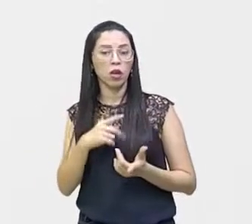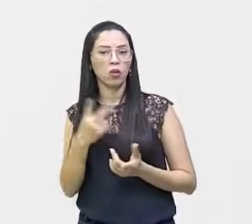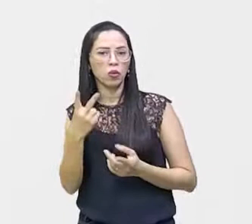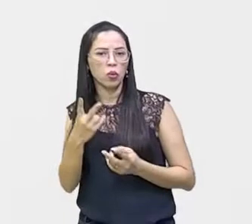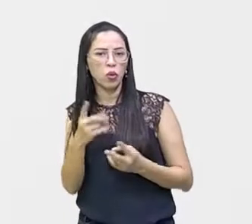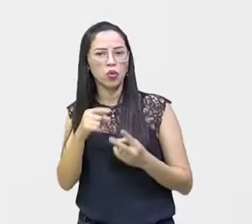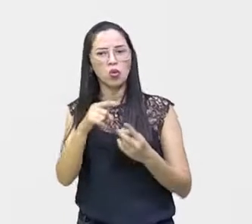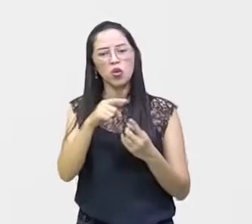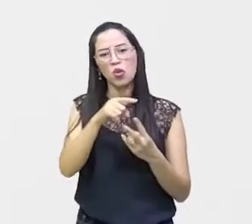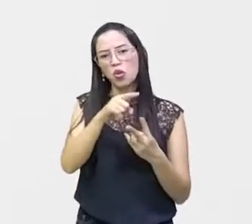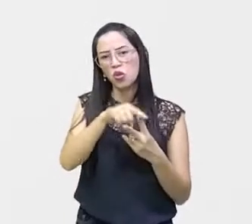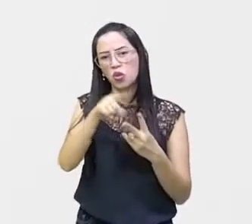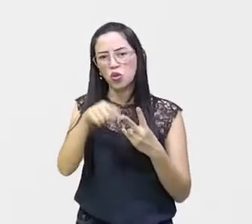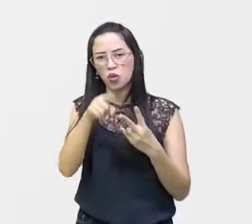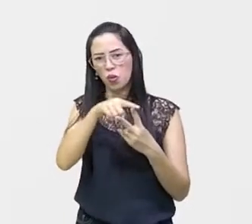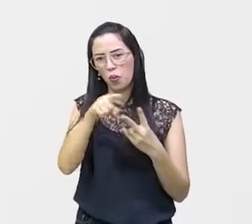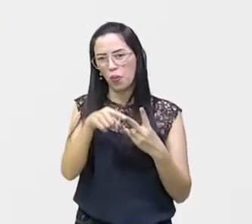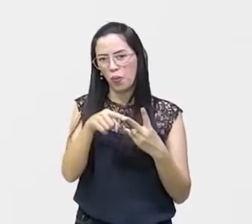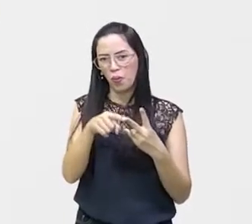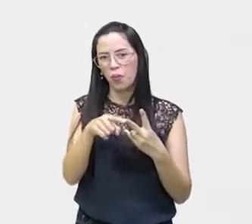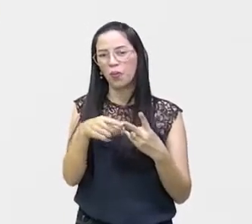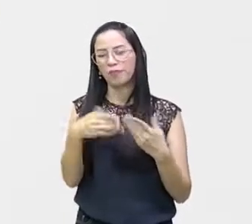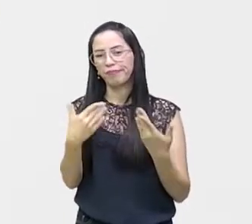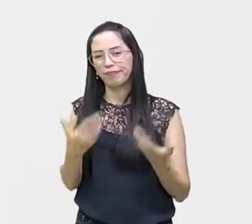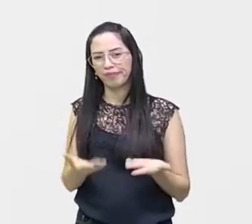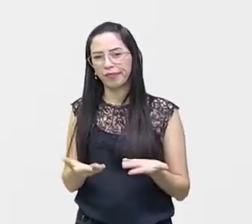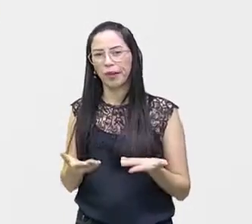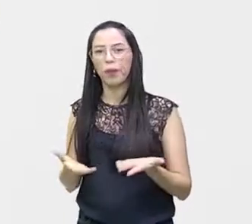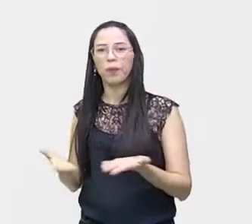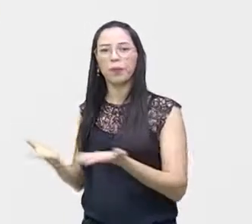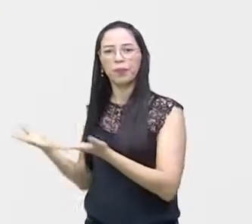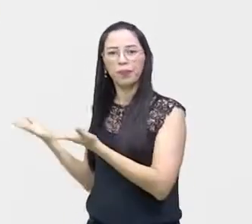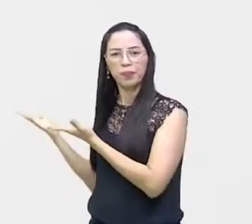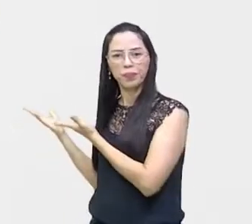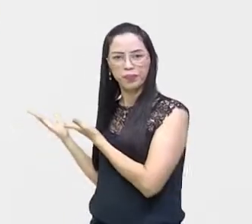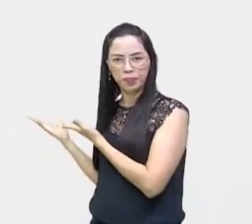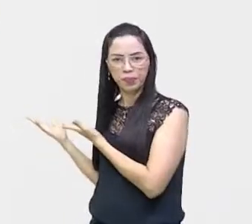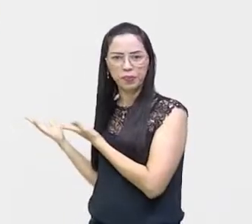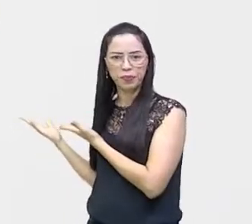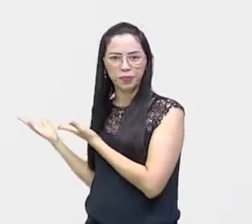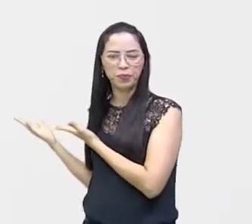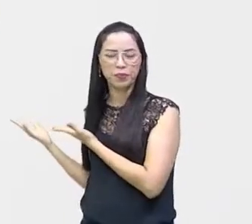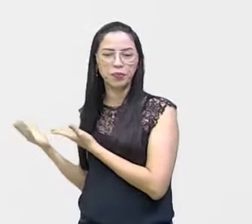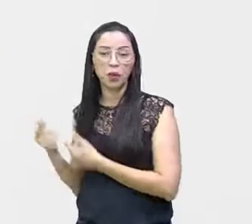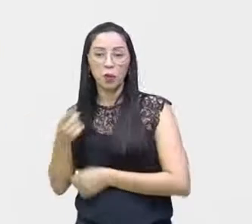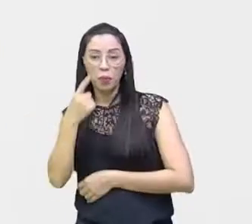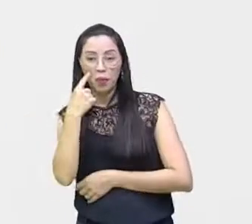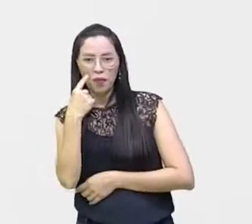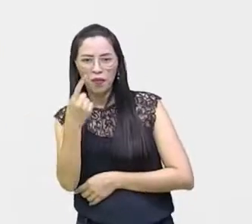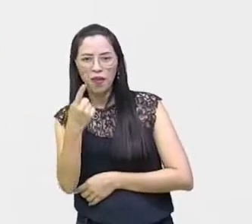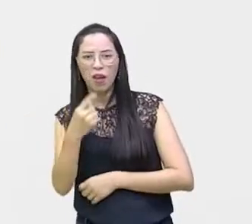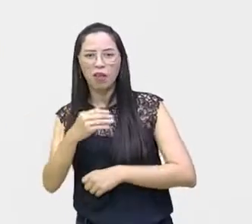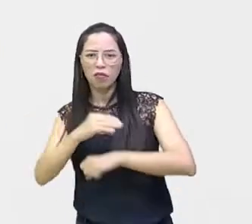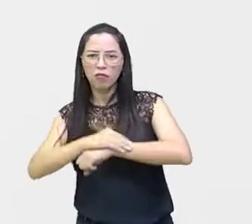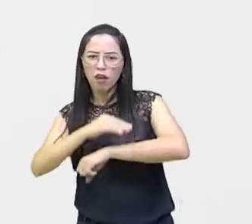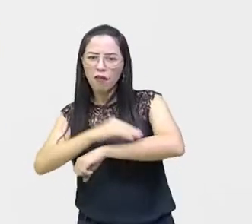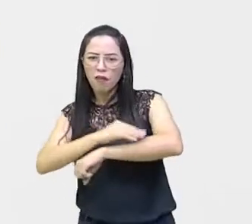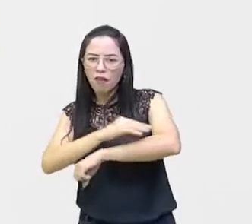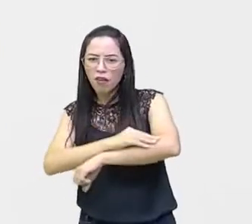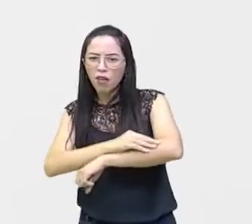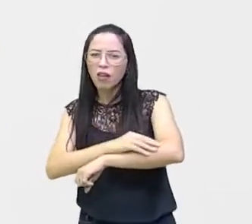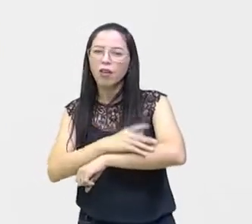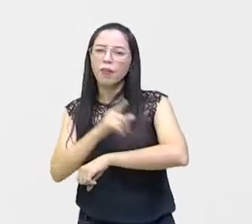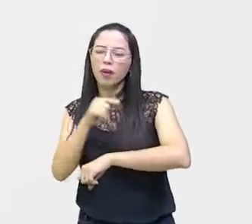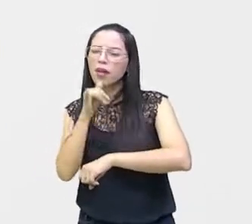tipo incompleta. Então, como nós vimos, os anfíbios, ele precisa